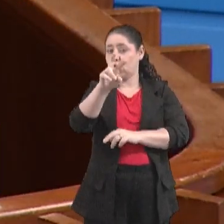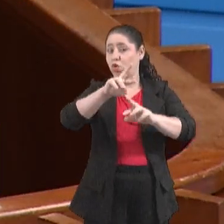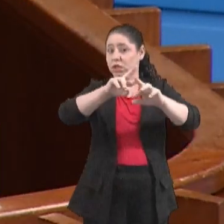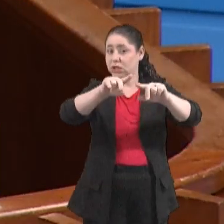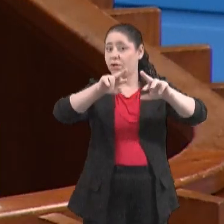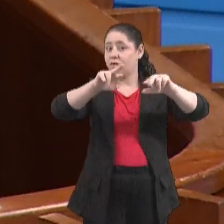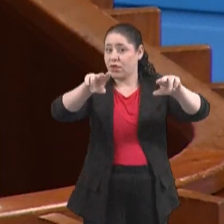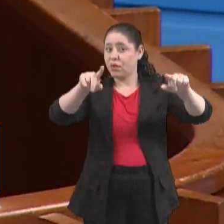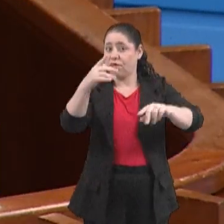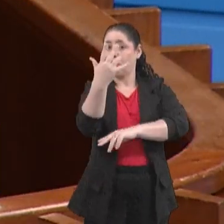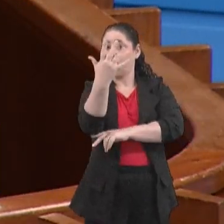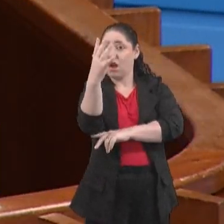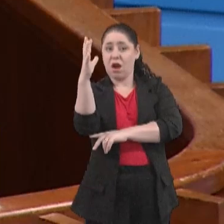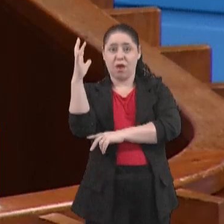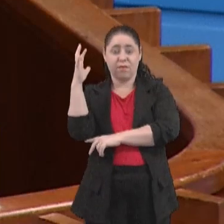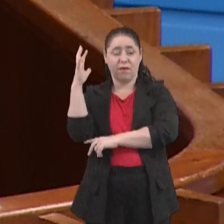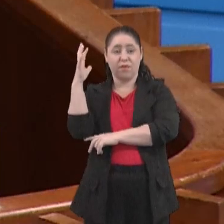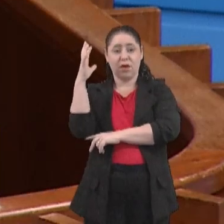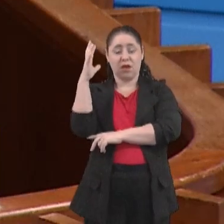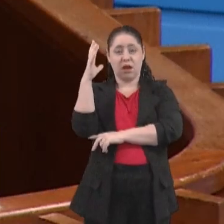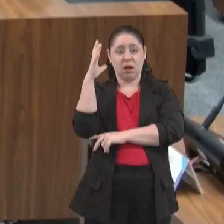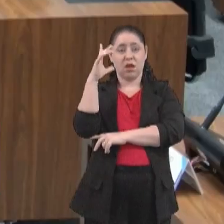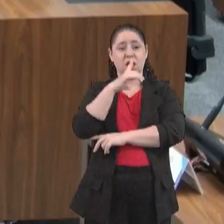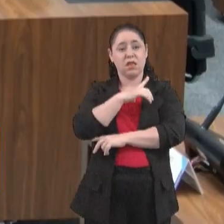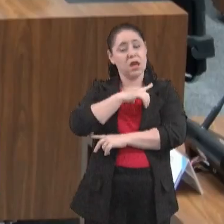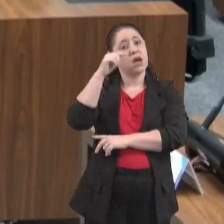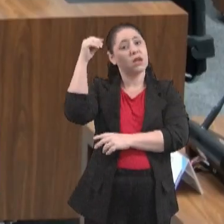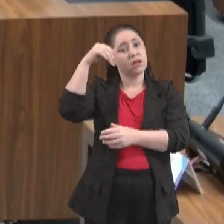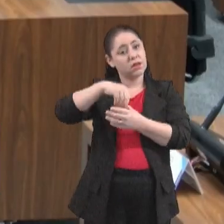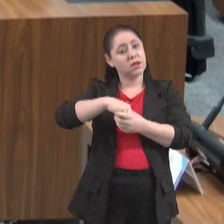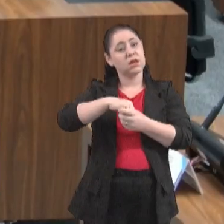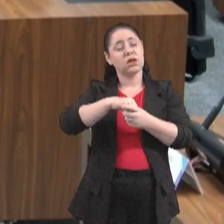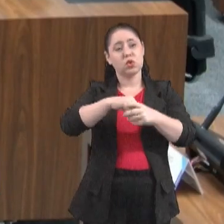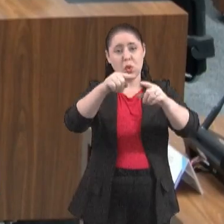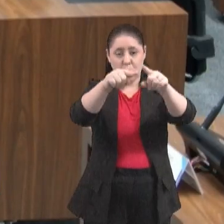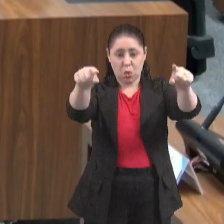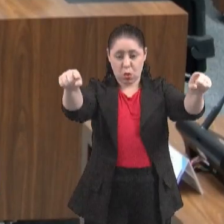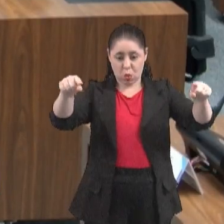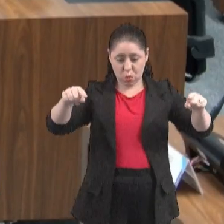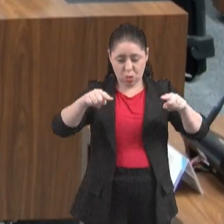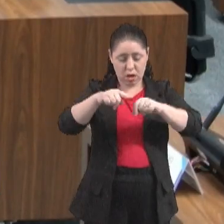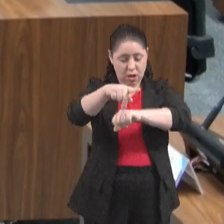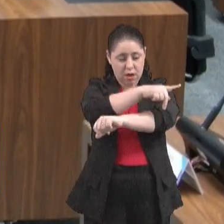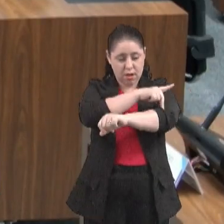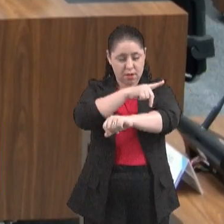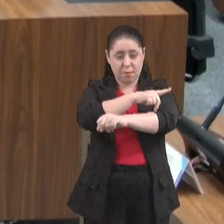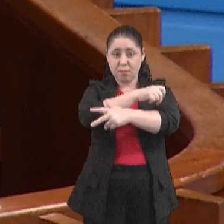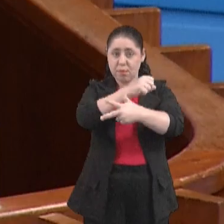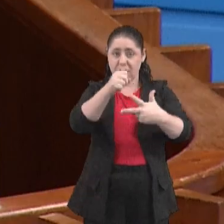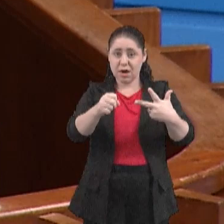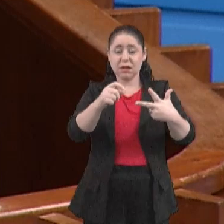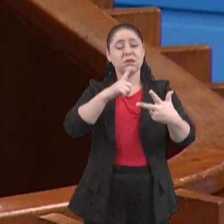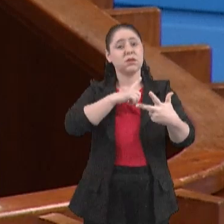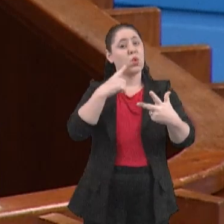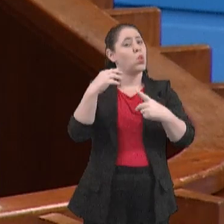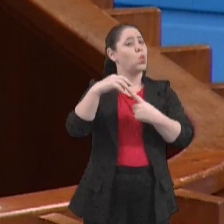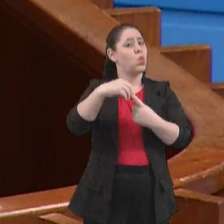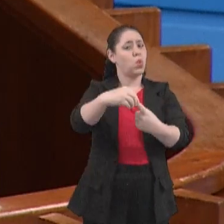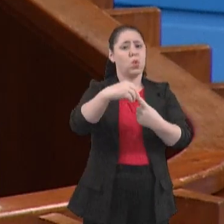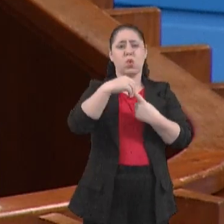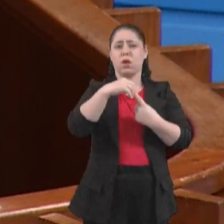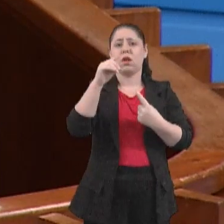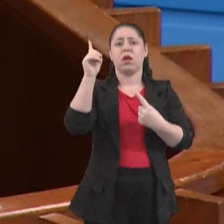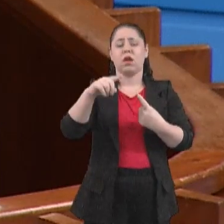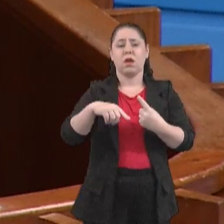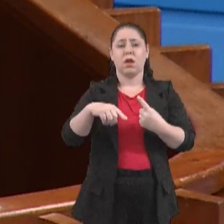155 espécies de aves diferentes aqui nesse espaço, que é uma coisa única, como eu